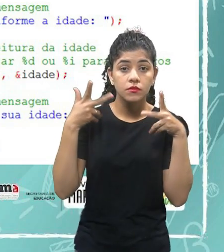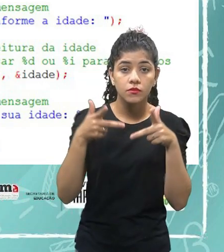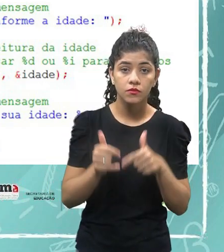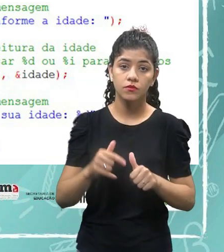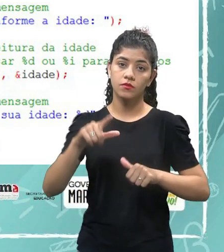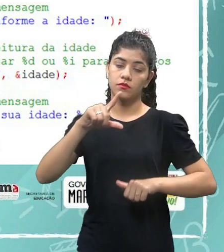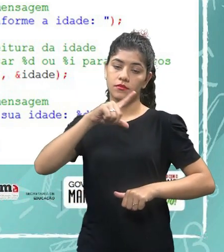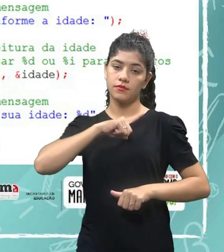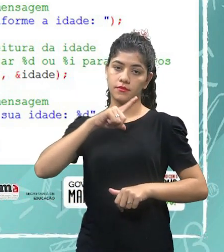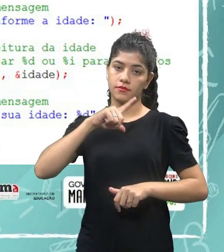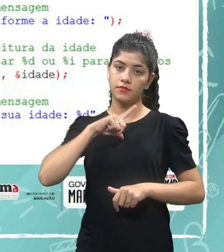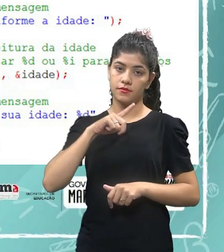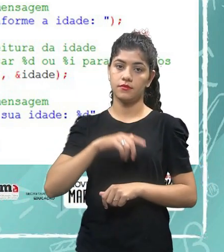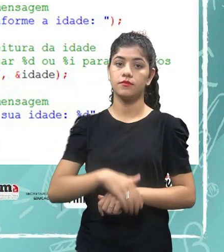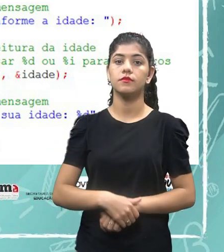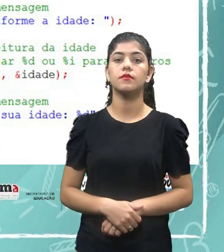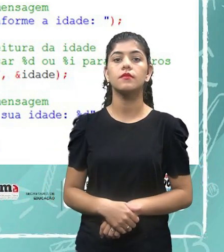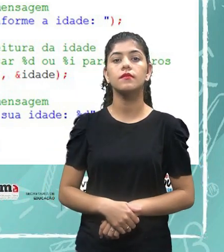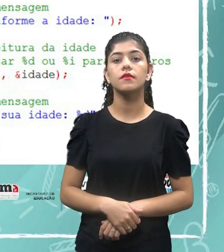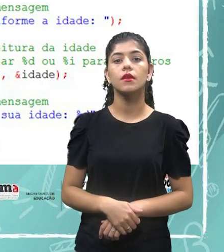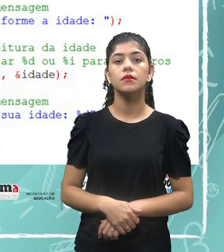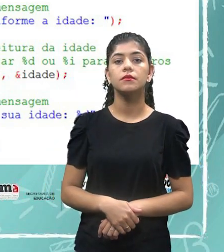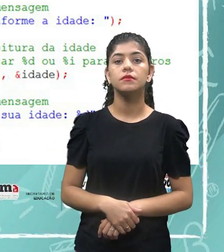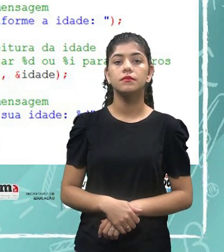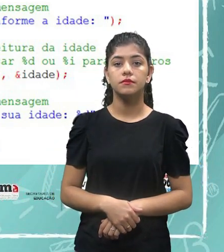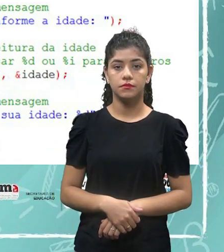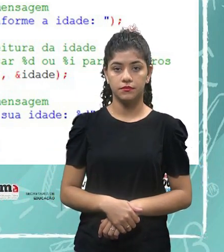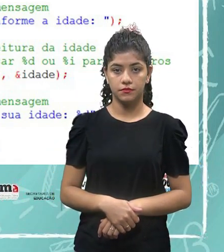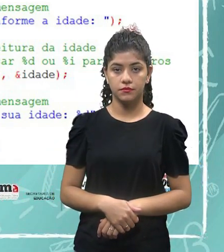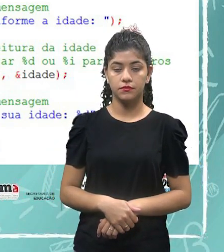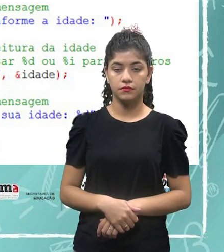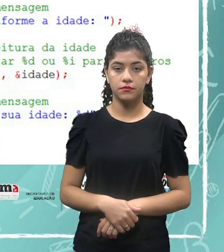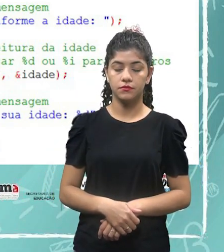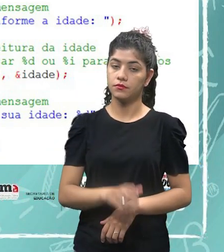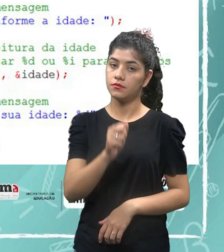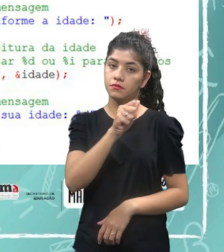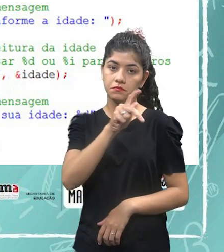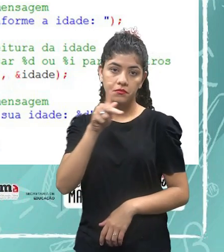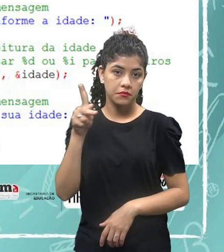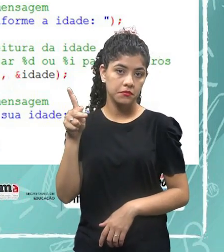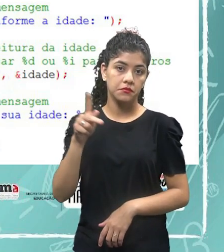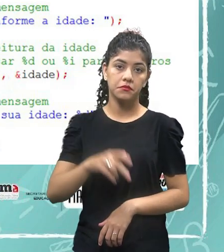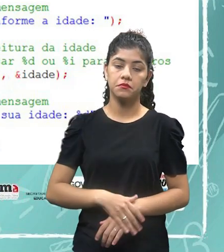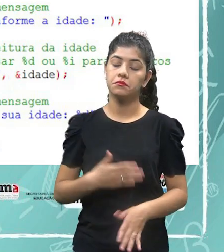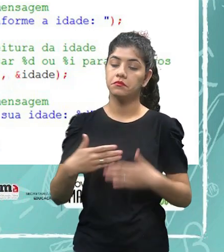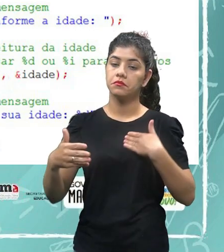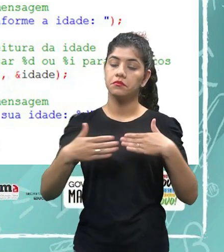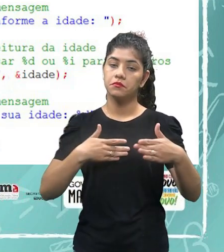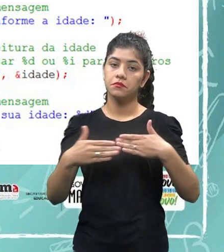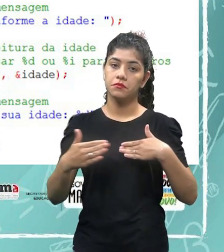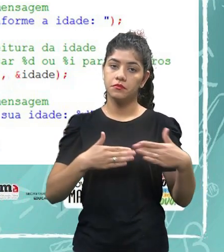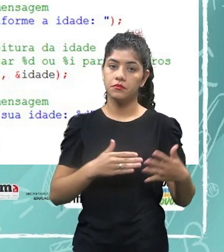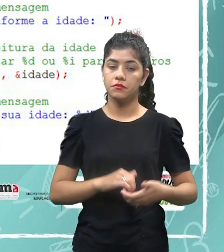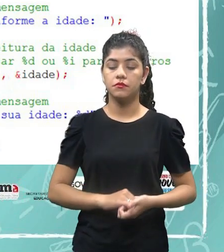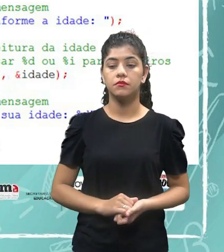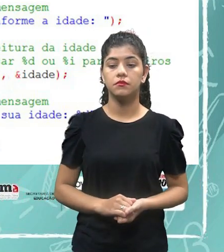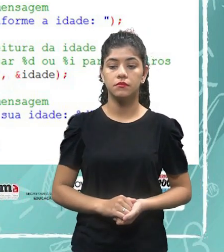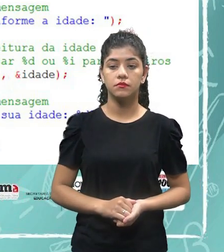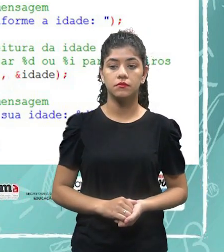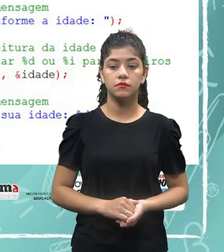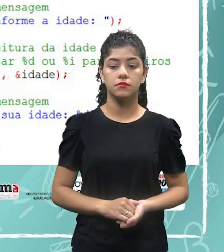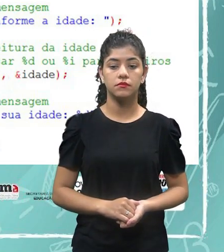algoritmo de um aplicativo ou de um software qualquer,